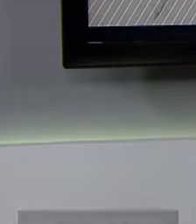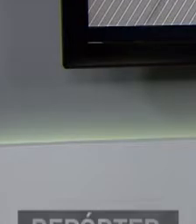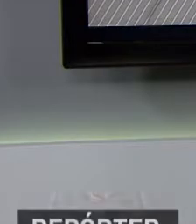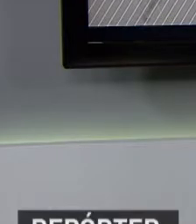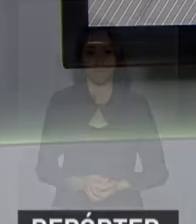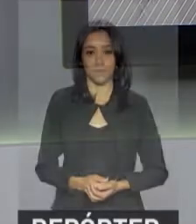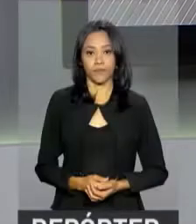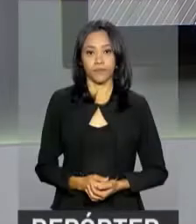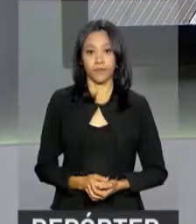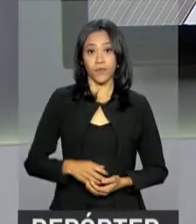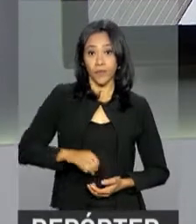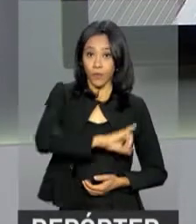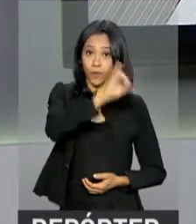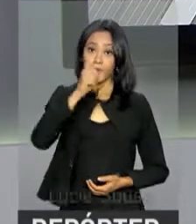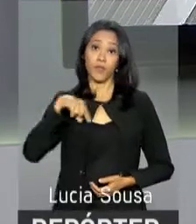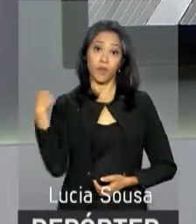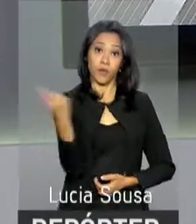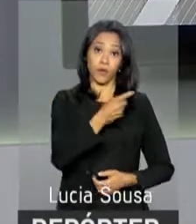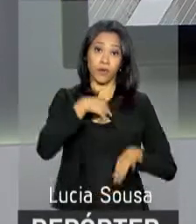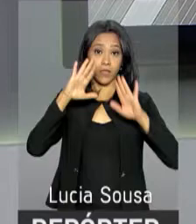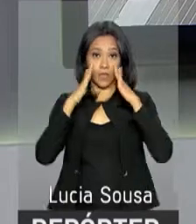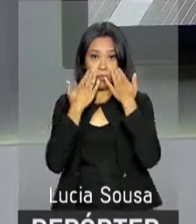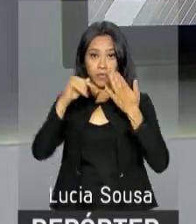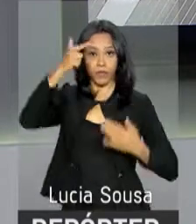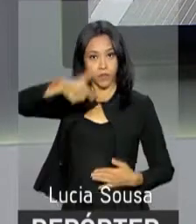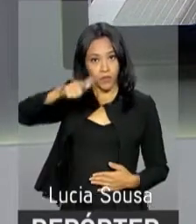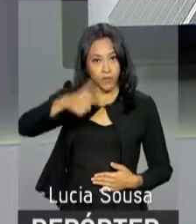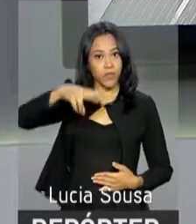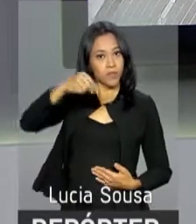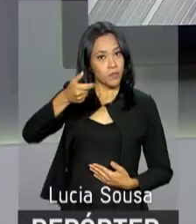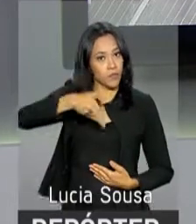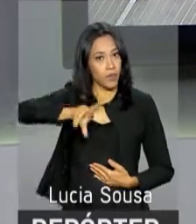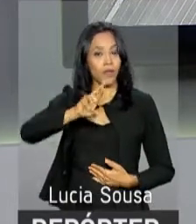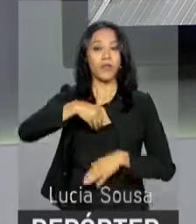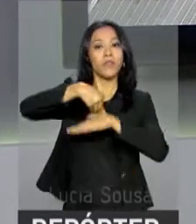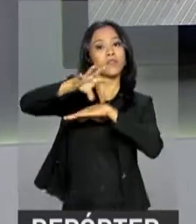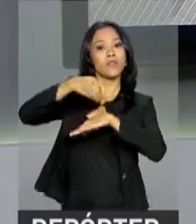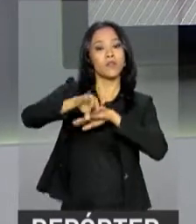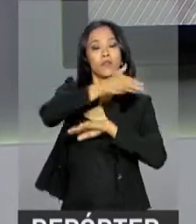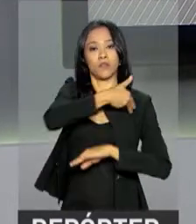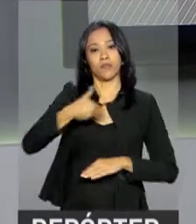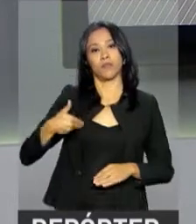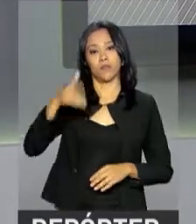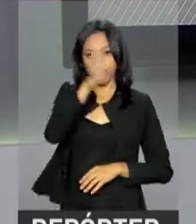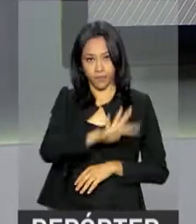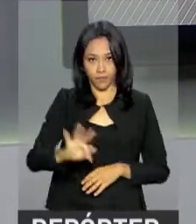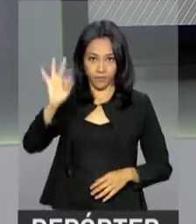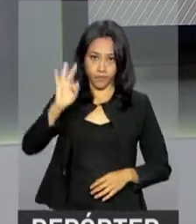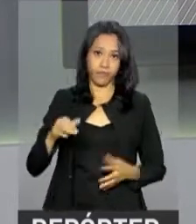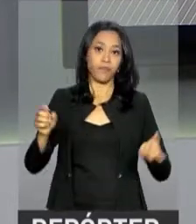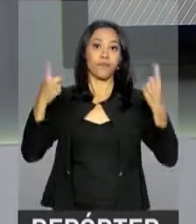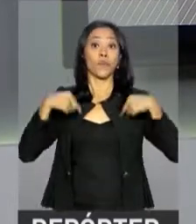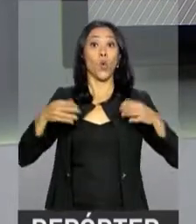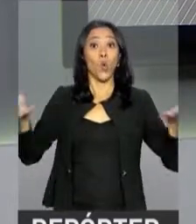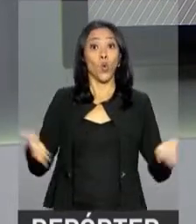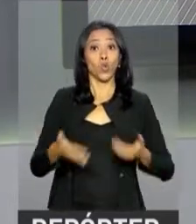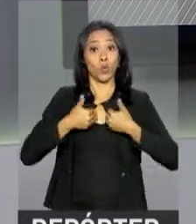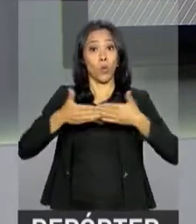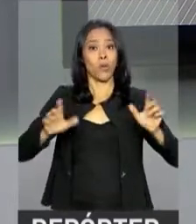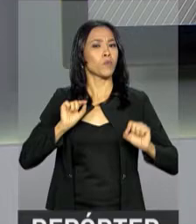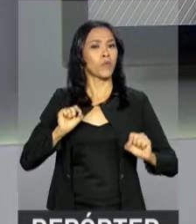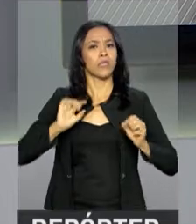lá estamos de volta com mais uma edição do repórter nbr as notícias do governo federal começam hoje as inscrições